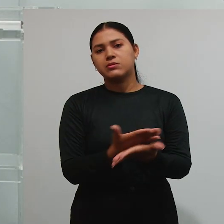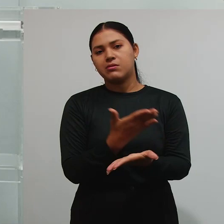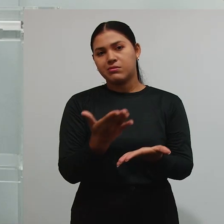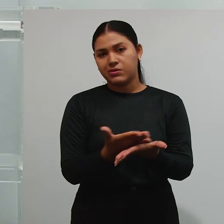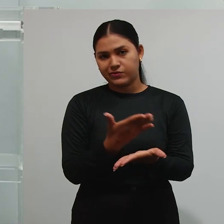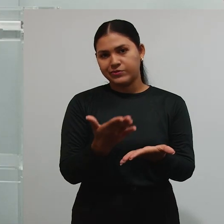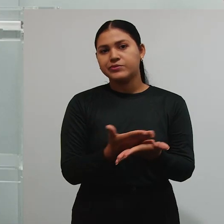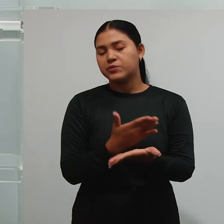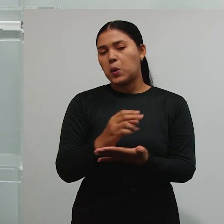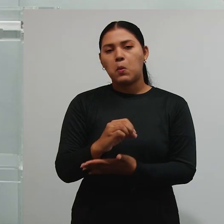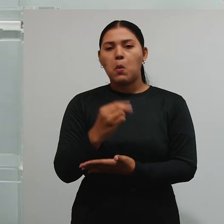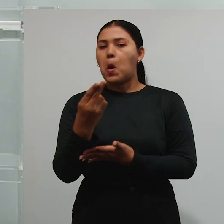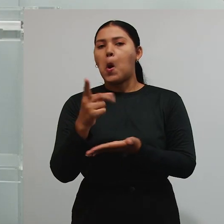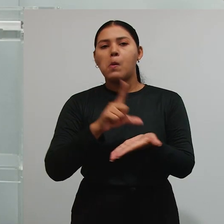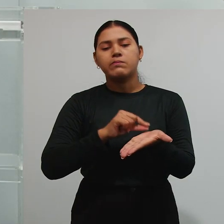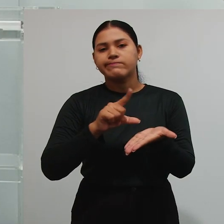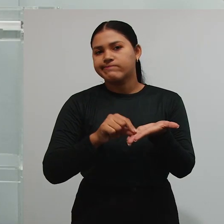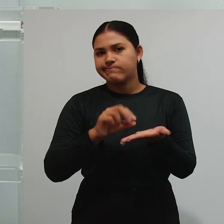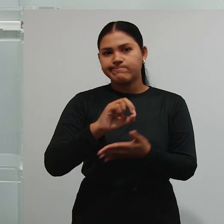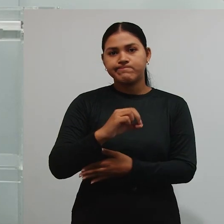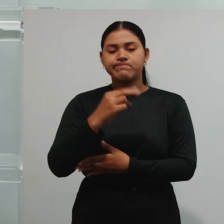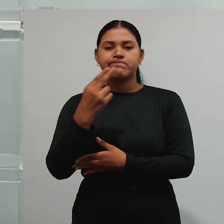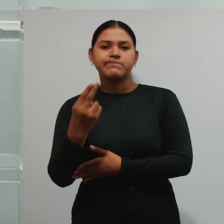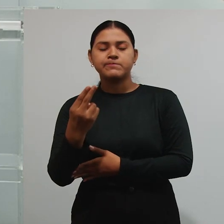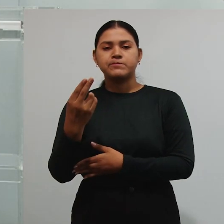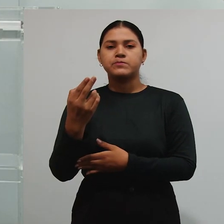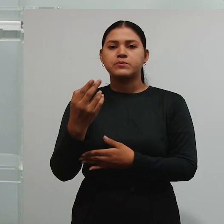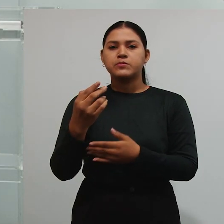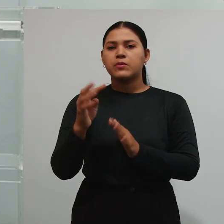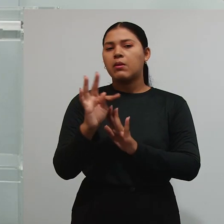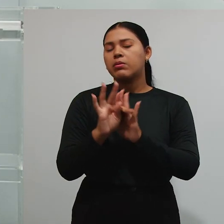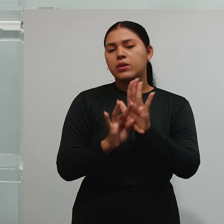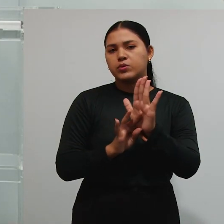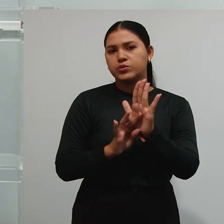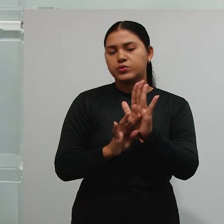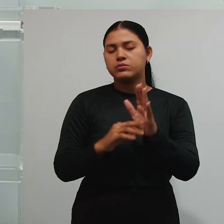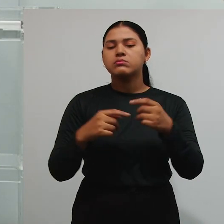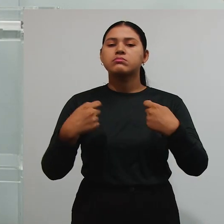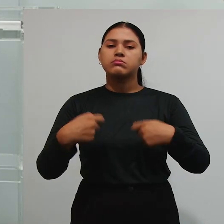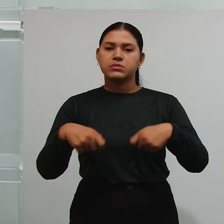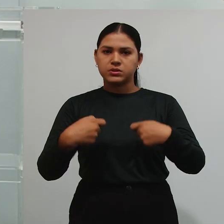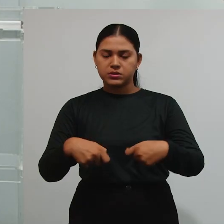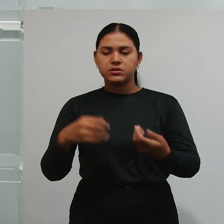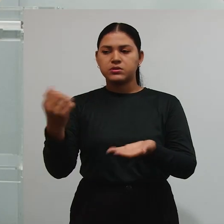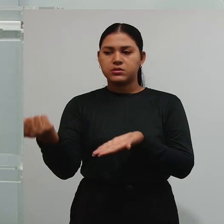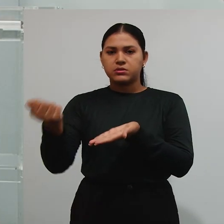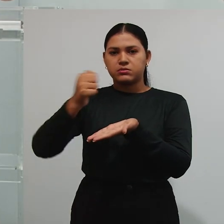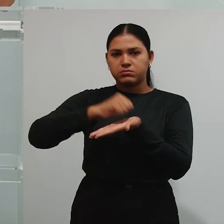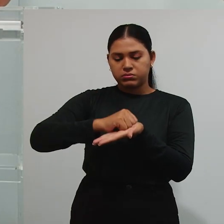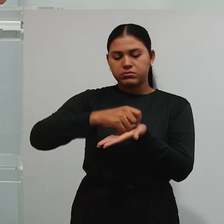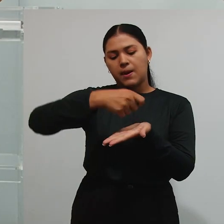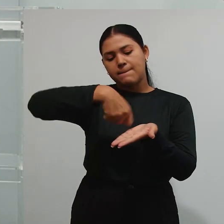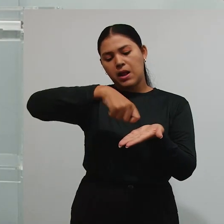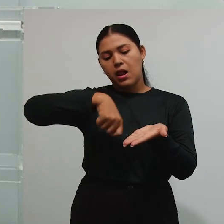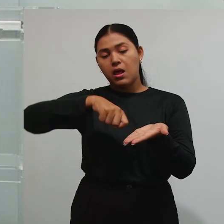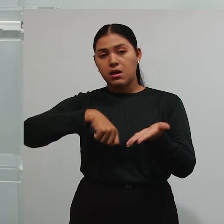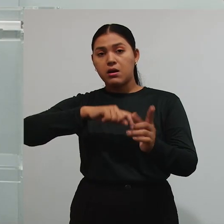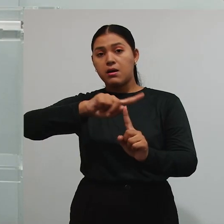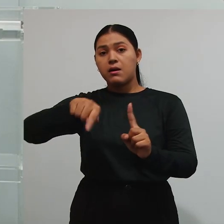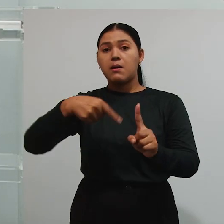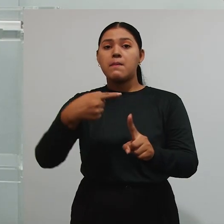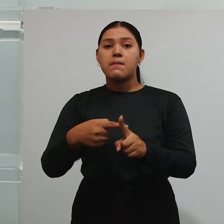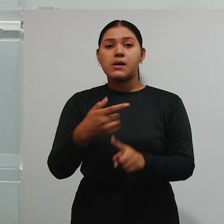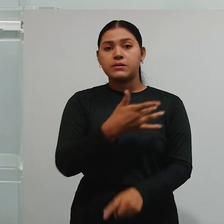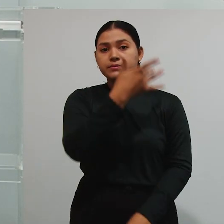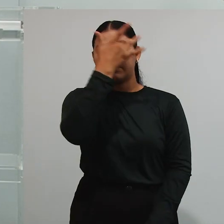não tem como eu segmentar em um trecho, como é a citação direta curta ou a citação direta longa. Aí é a ideia. E como é a